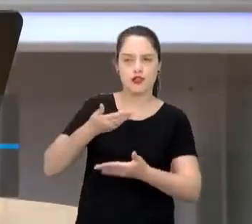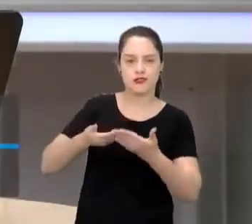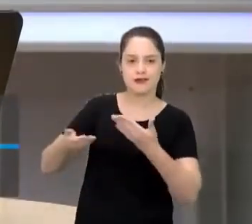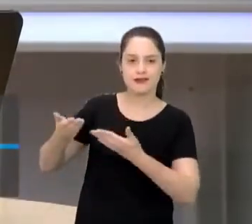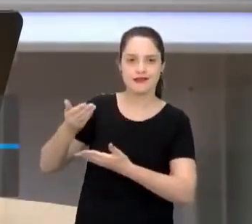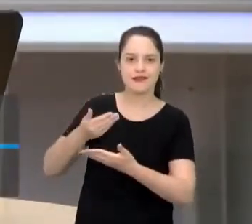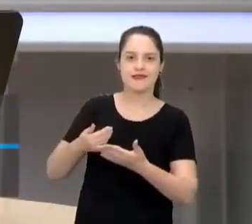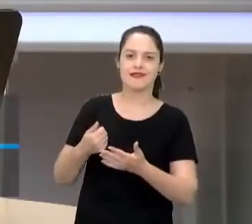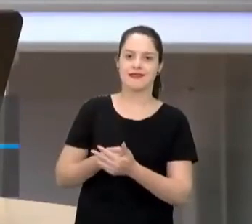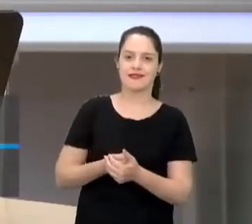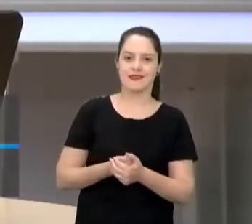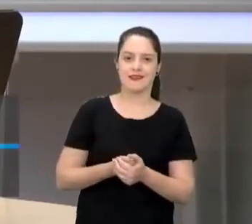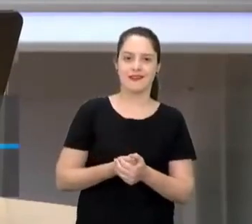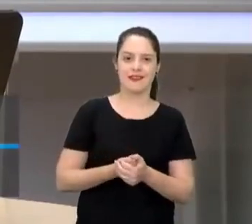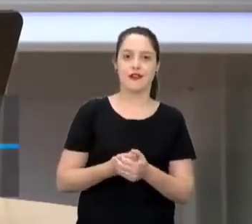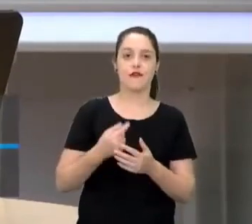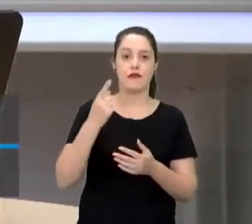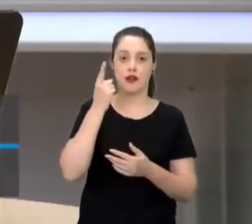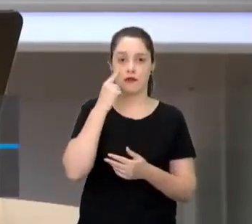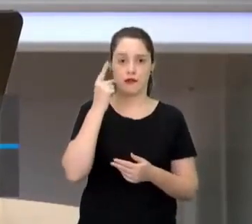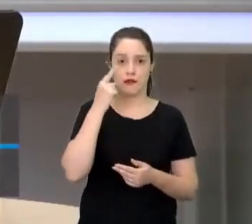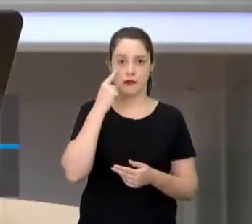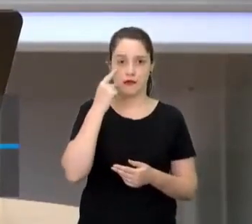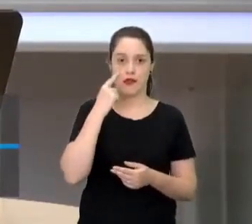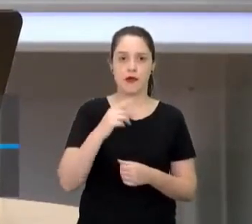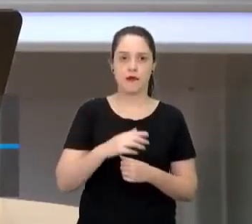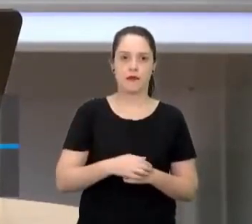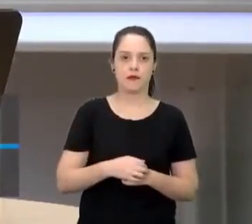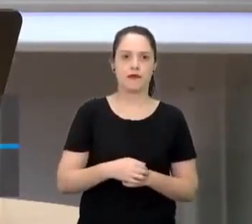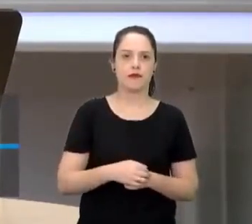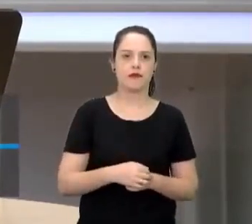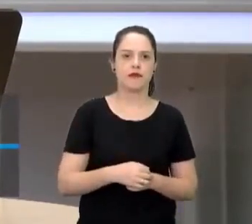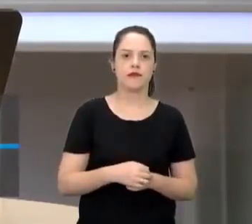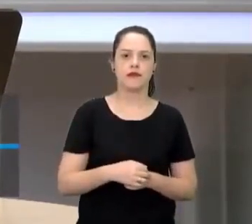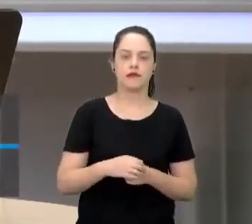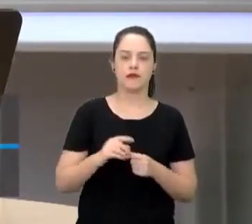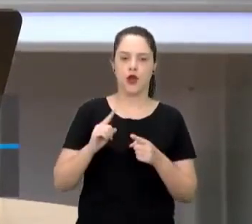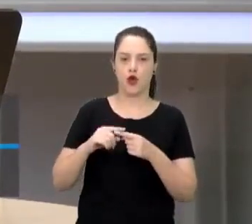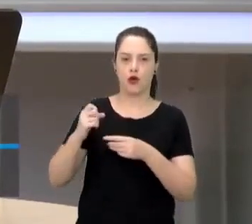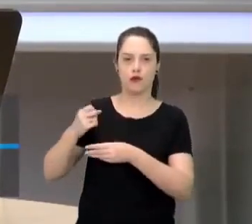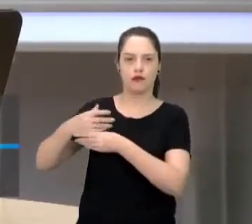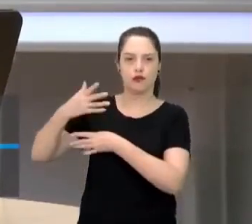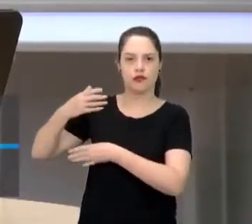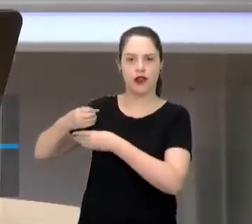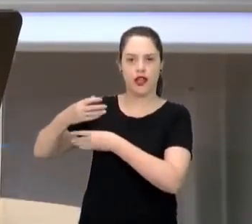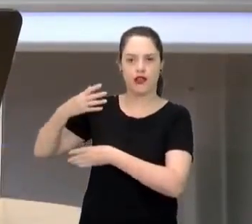de bola. Então vamos lá, pessoal. No próximo slide para vocês